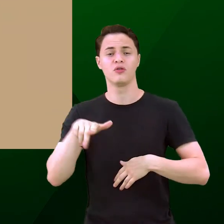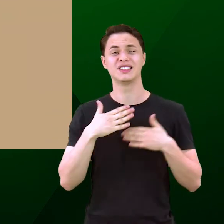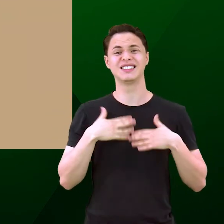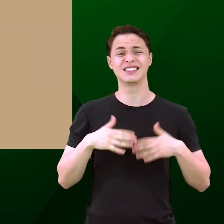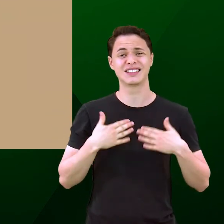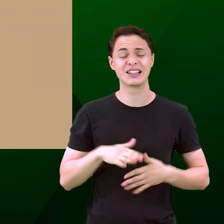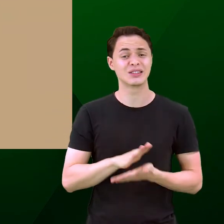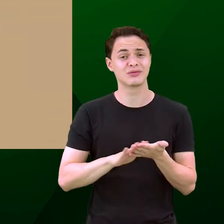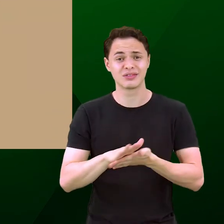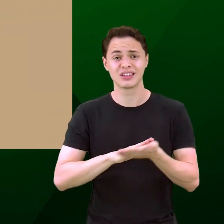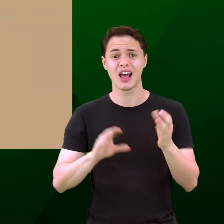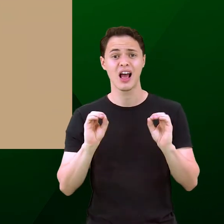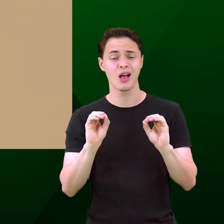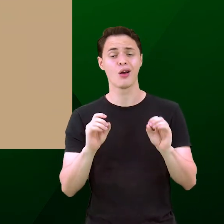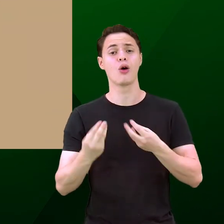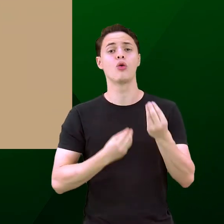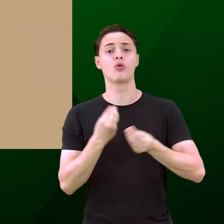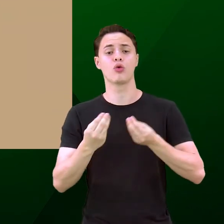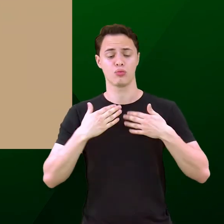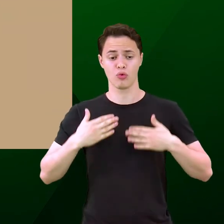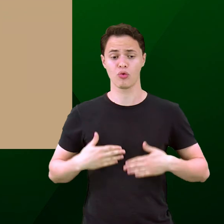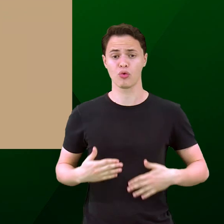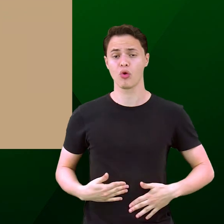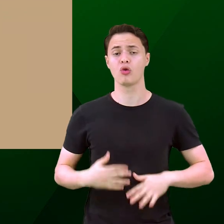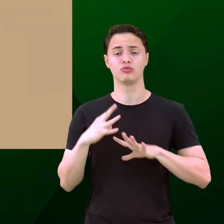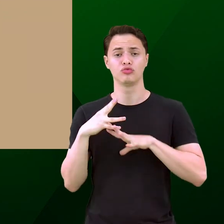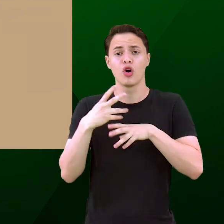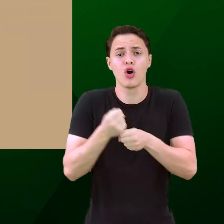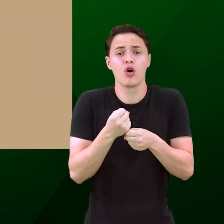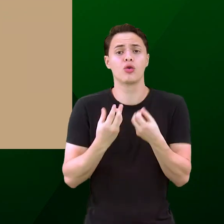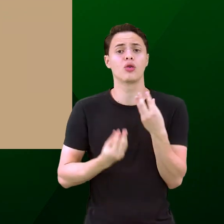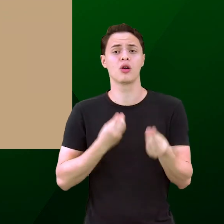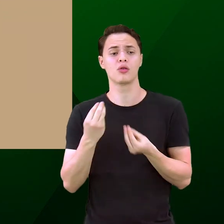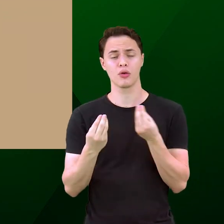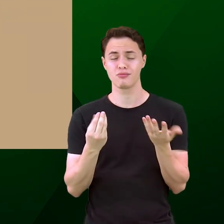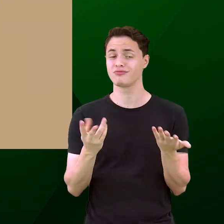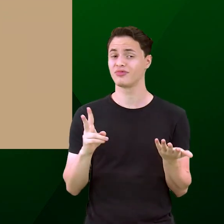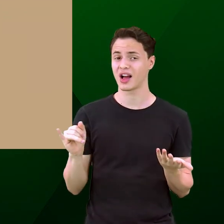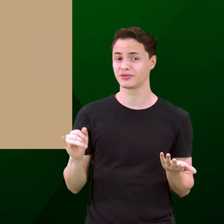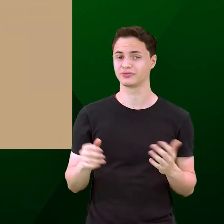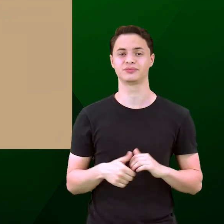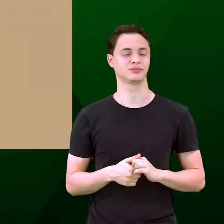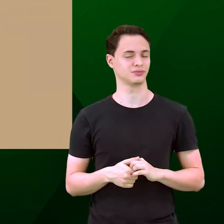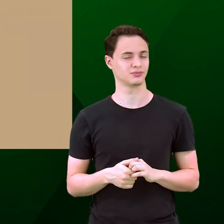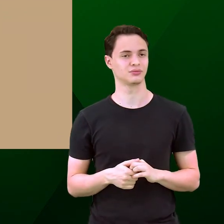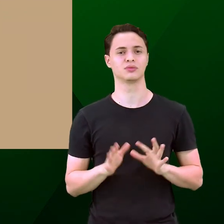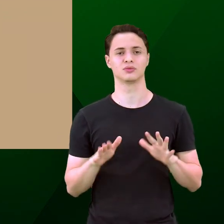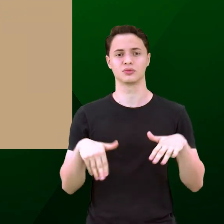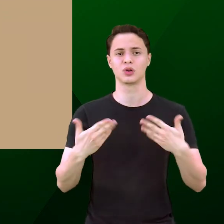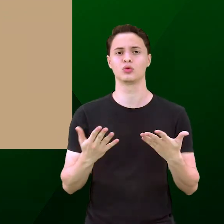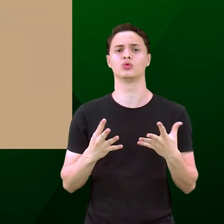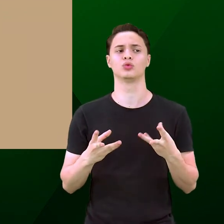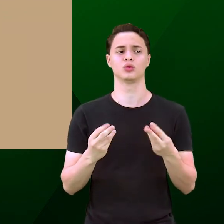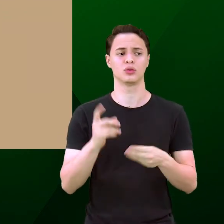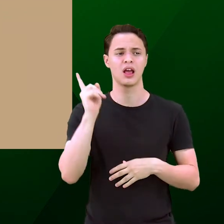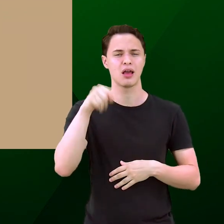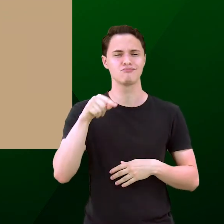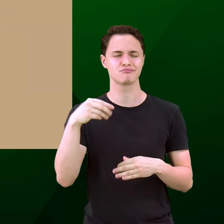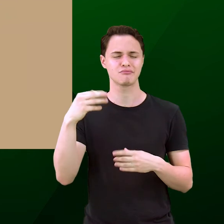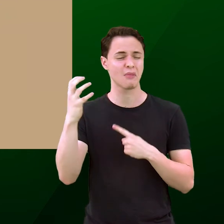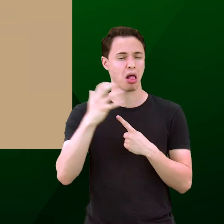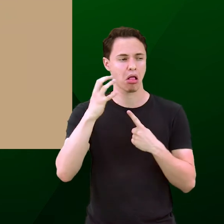sprints, de tiros mais fortes, né, de tiros que naturalmente são mais fortes. Então vai fazer um aquecimento, depois vai intercalar